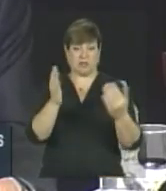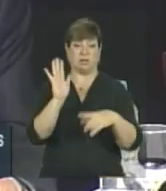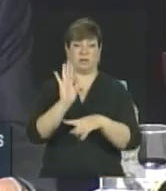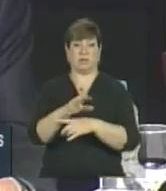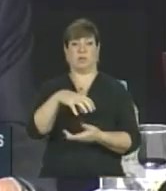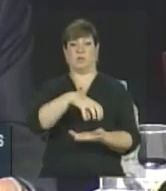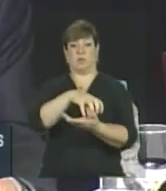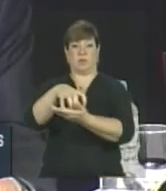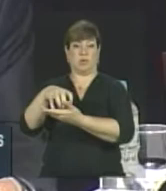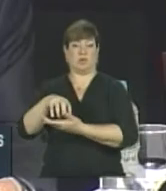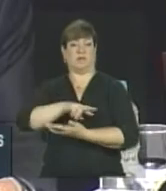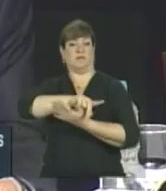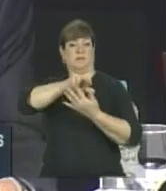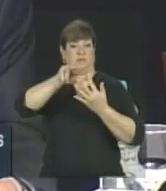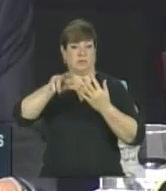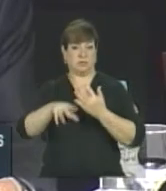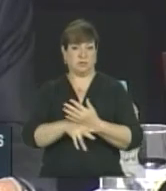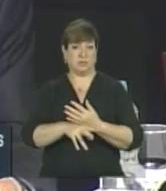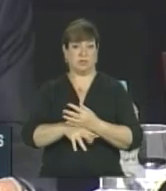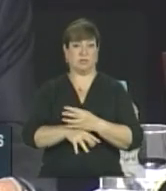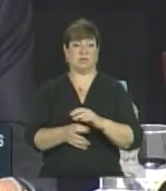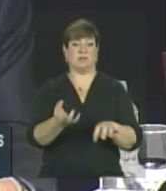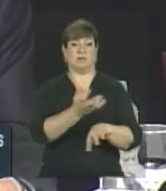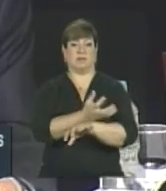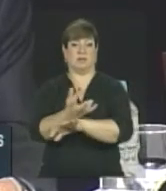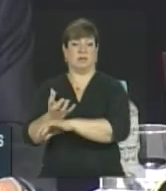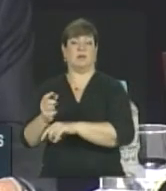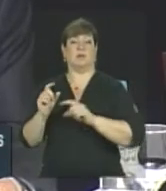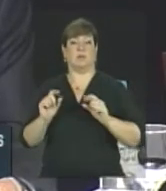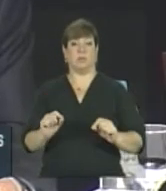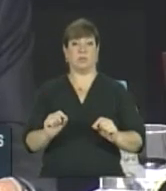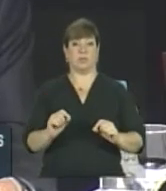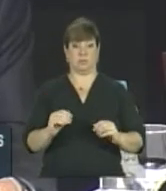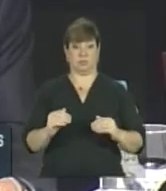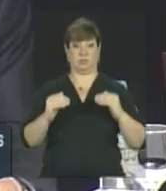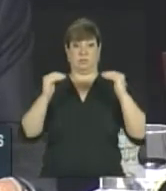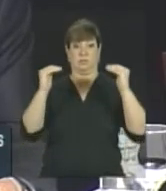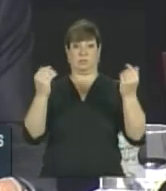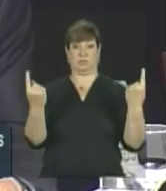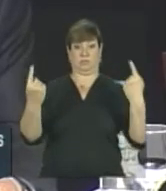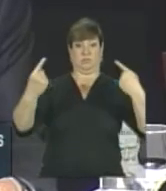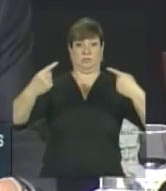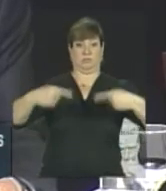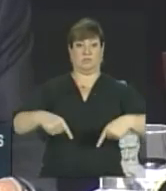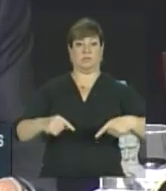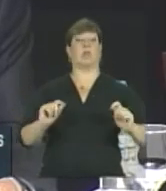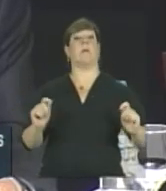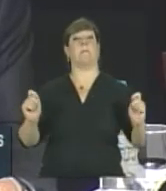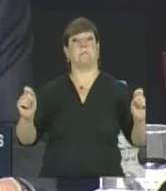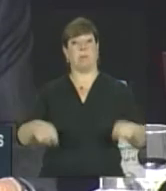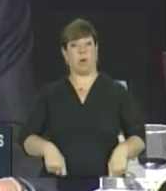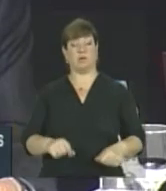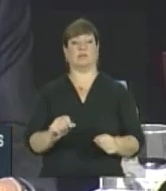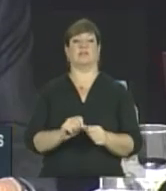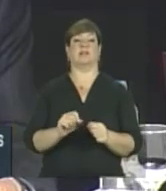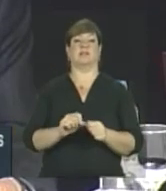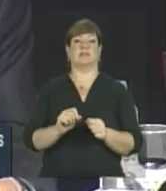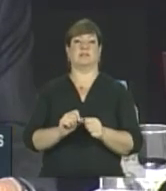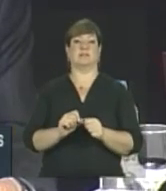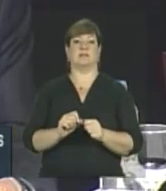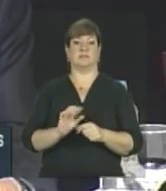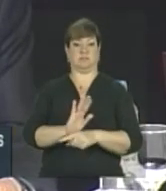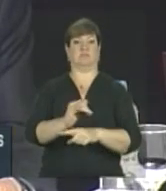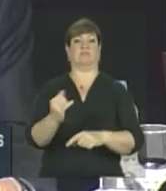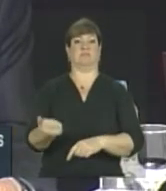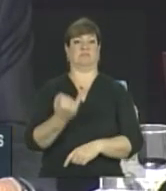equipe multidisciplinar que, no nível mais exigente de competição, pode fazer a